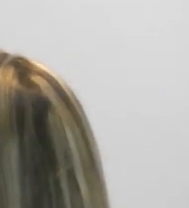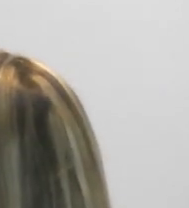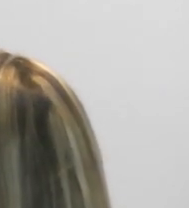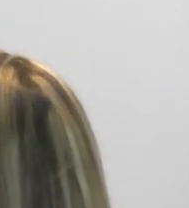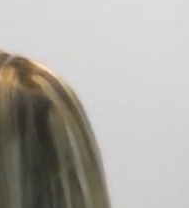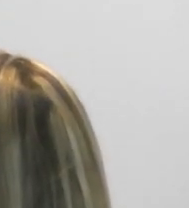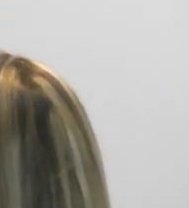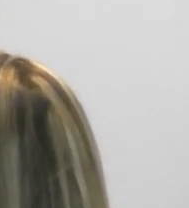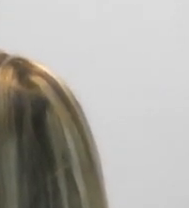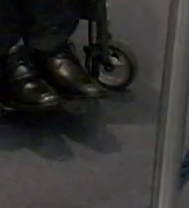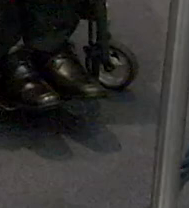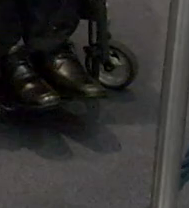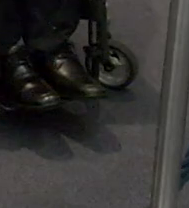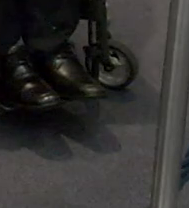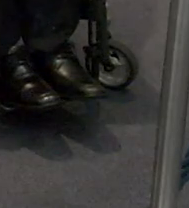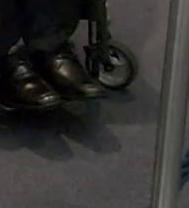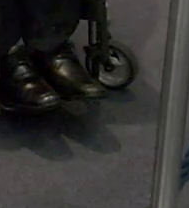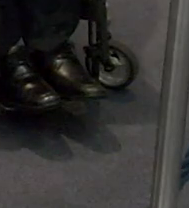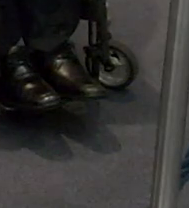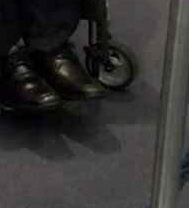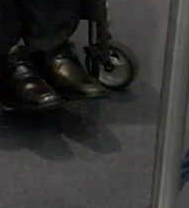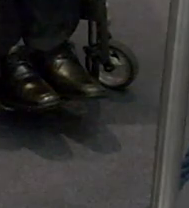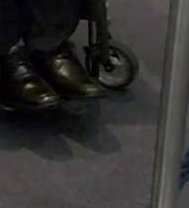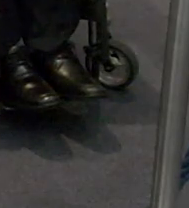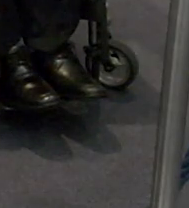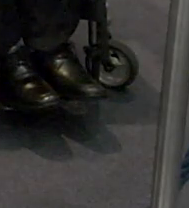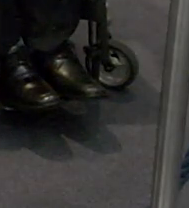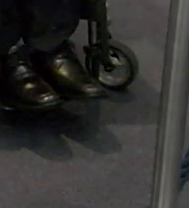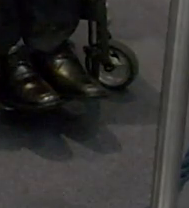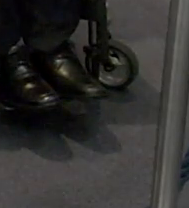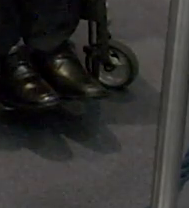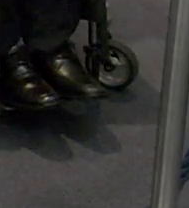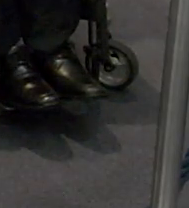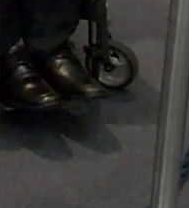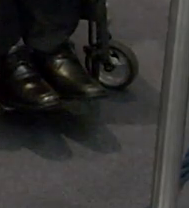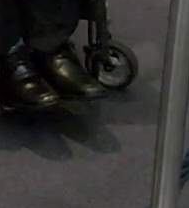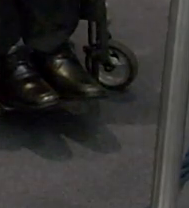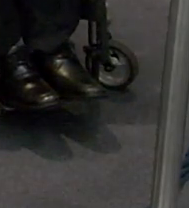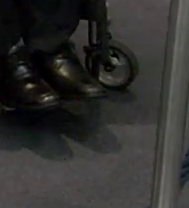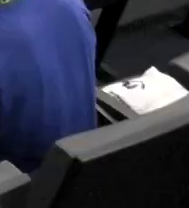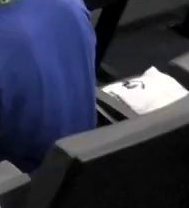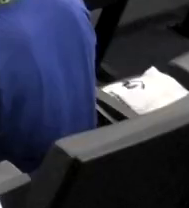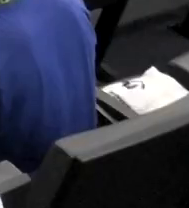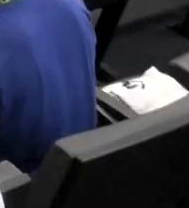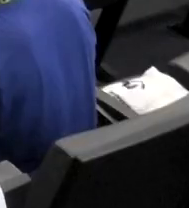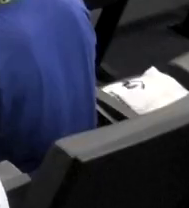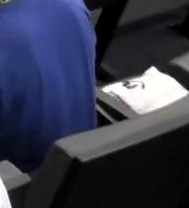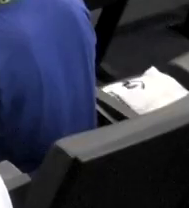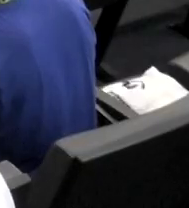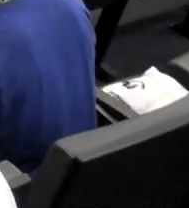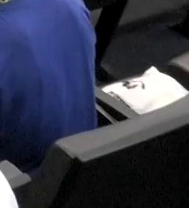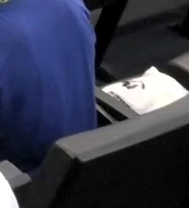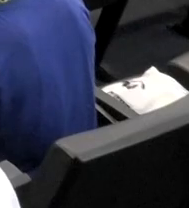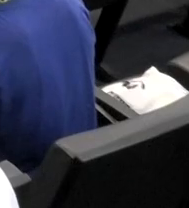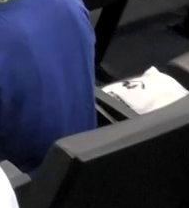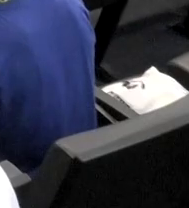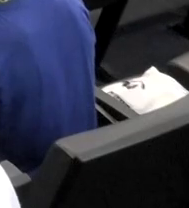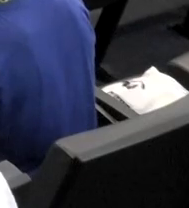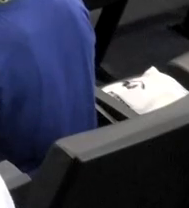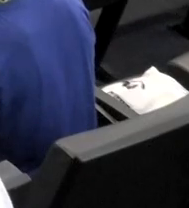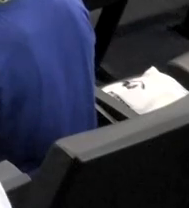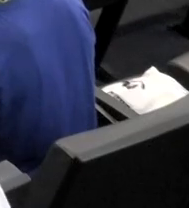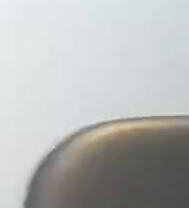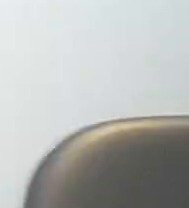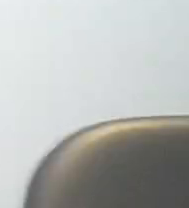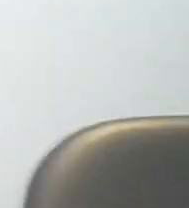depois porque acho que agora o da comissão Acabou também com certeza perfeito gente muito bem eu quero